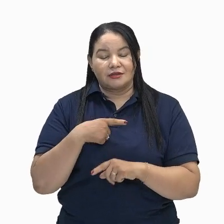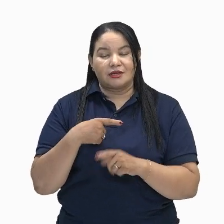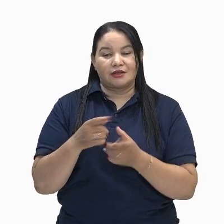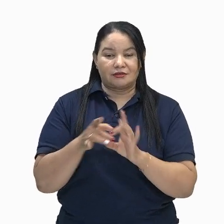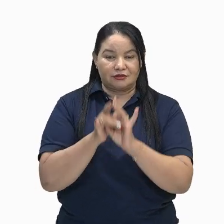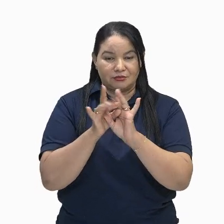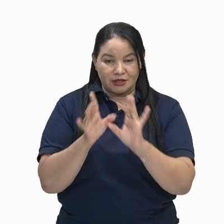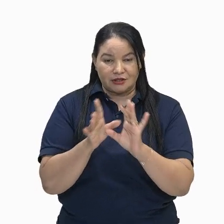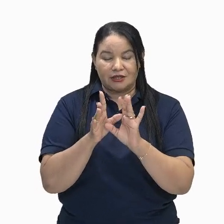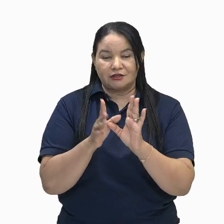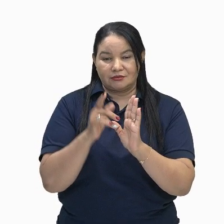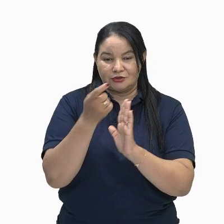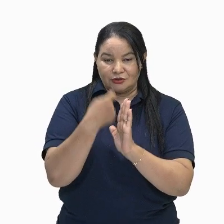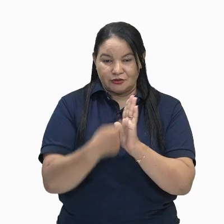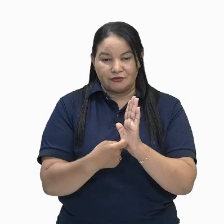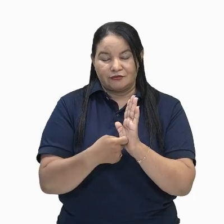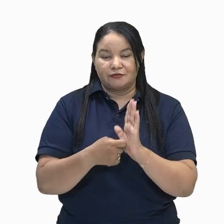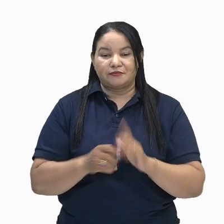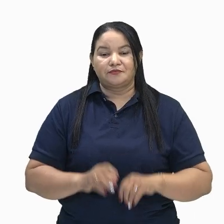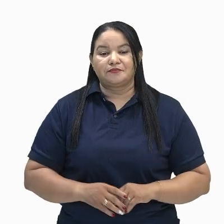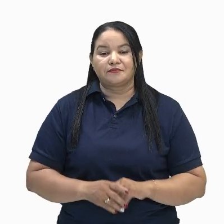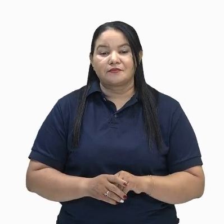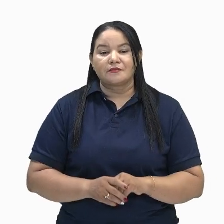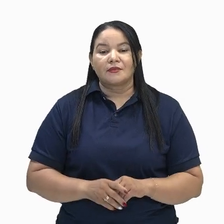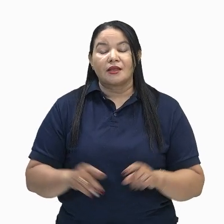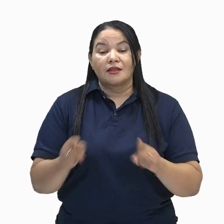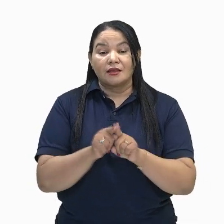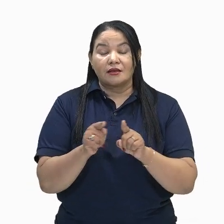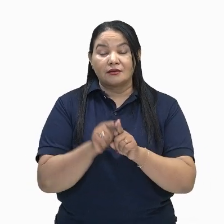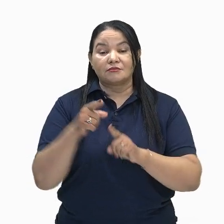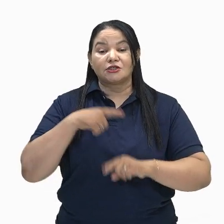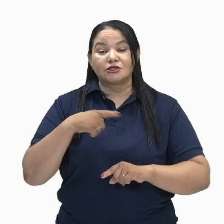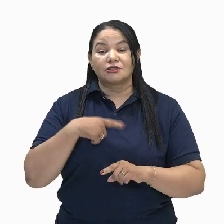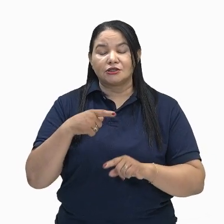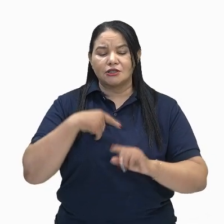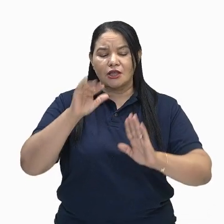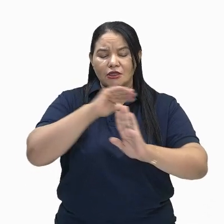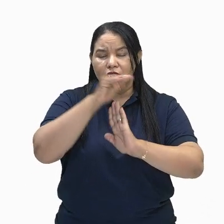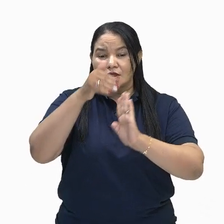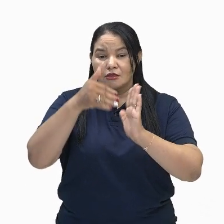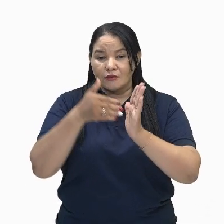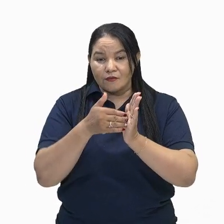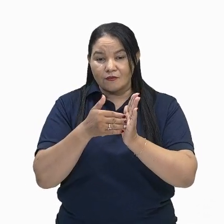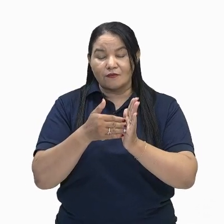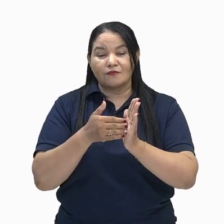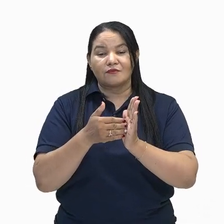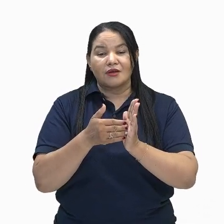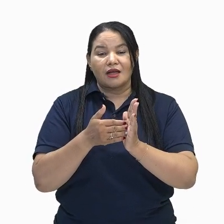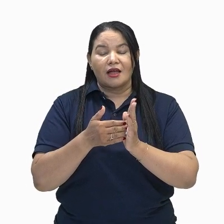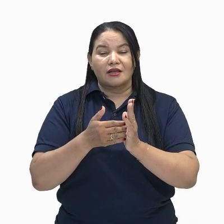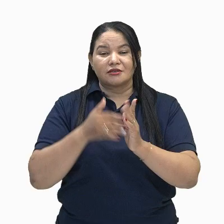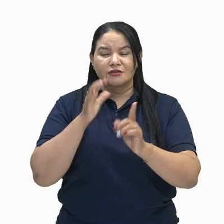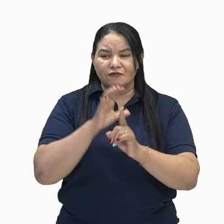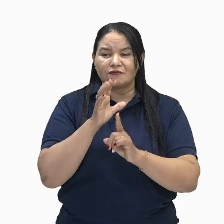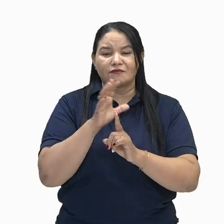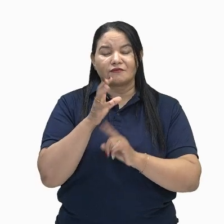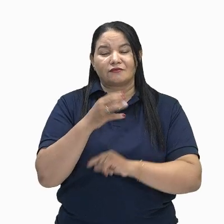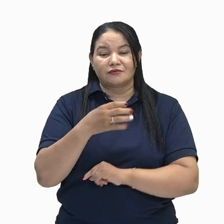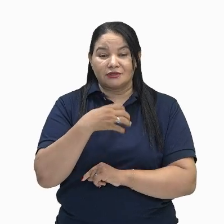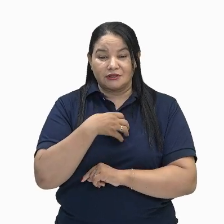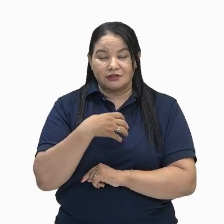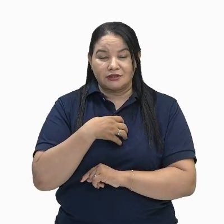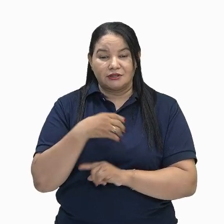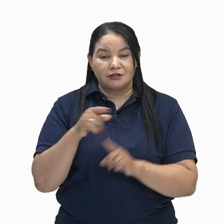escritor. Então, ela pode ter todos esses efeitos de sentidos, né? Ele pode ter